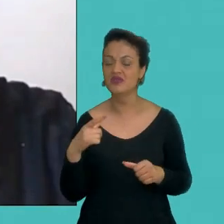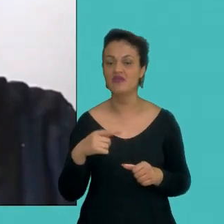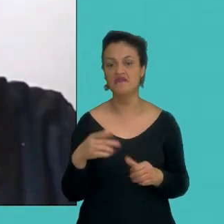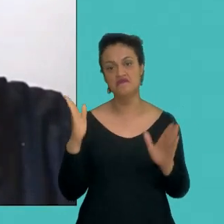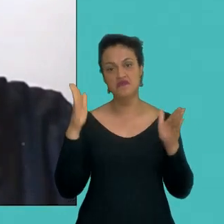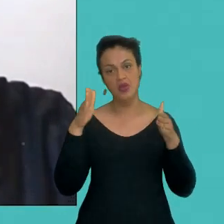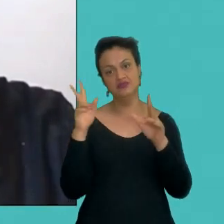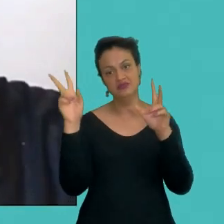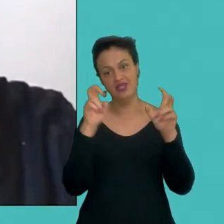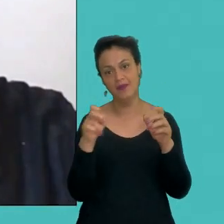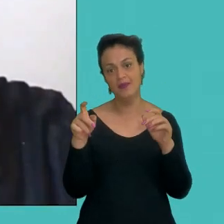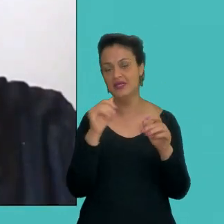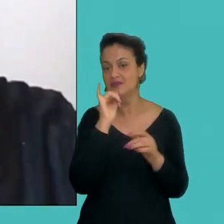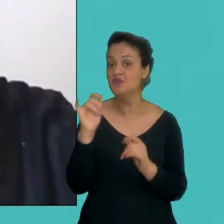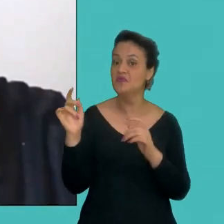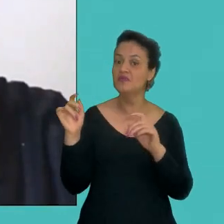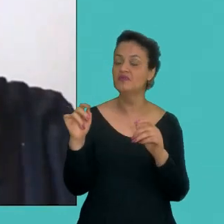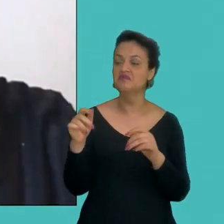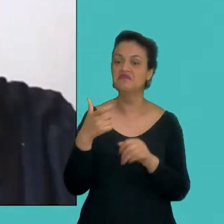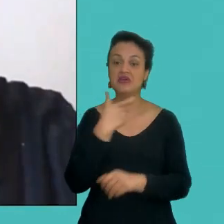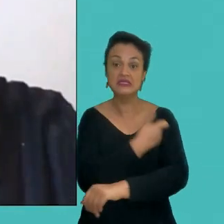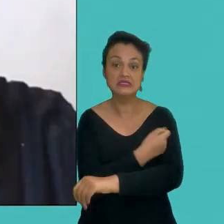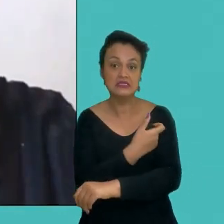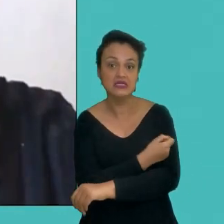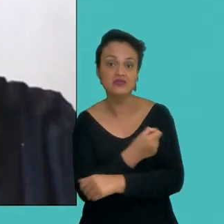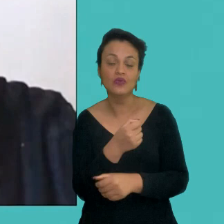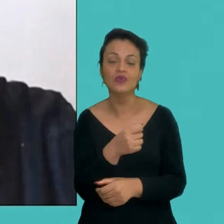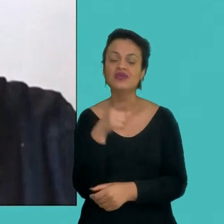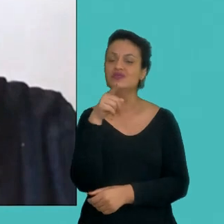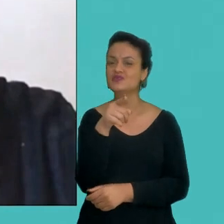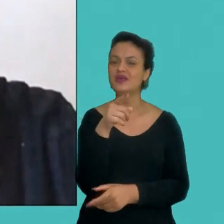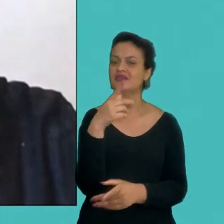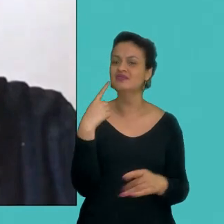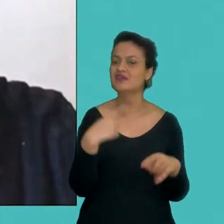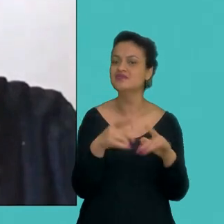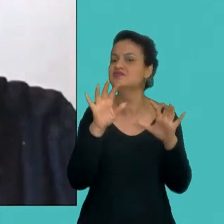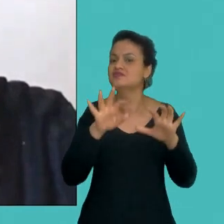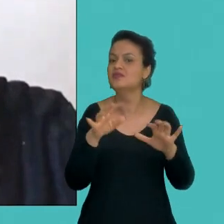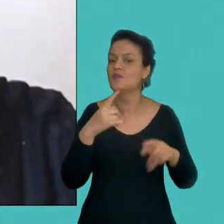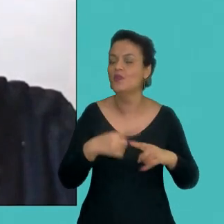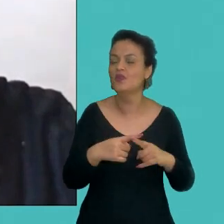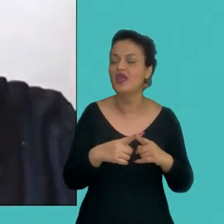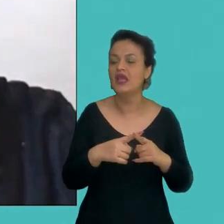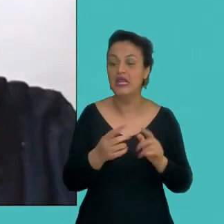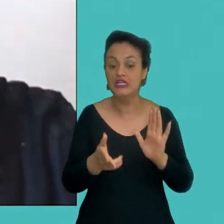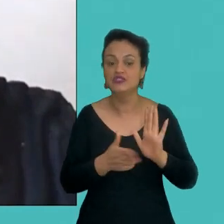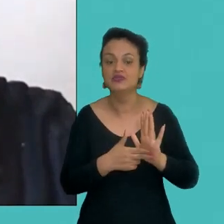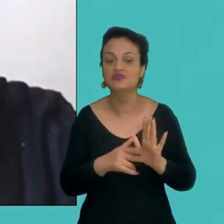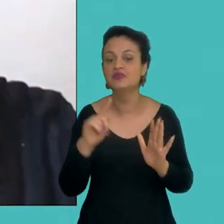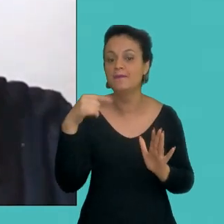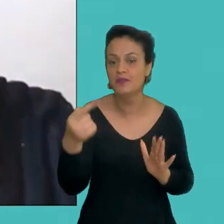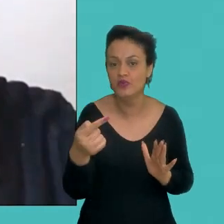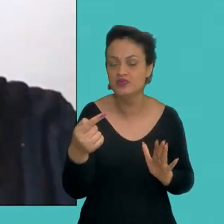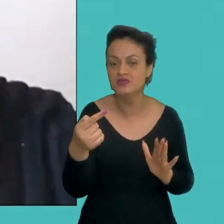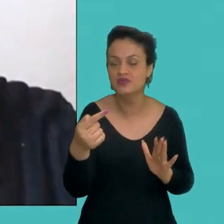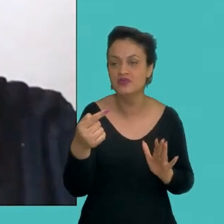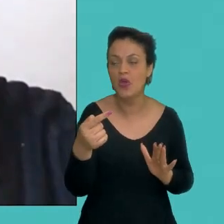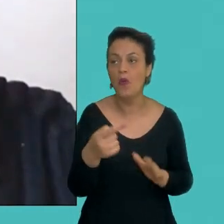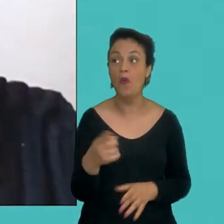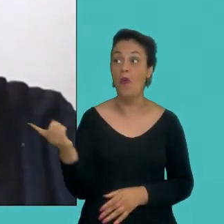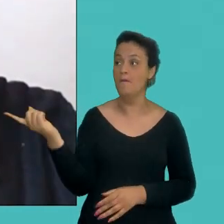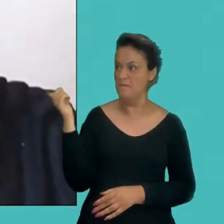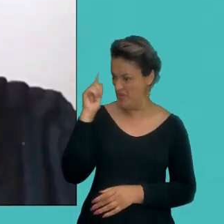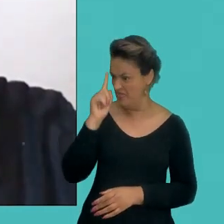a um item, que é a vacinação, o que está por detrás disso não é o reconhecimento tardio